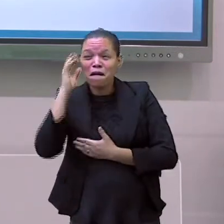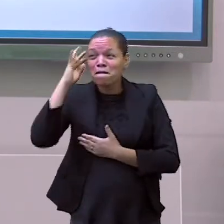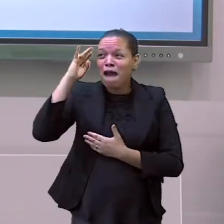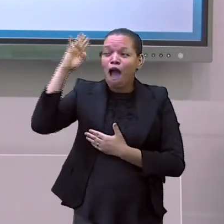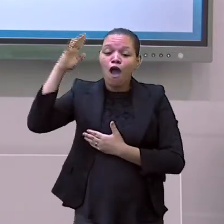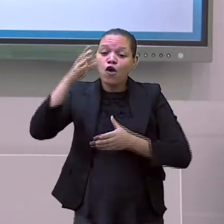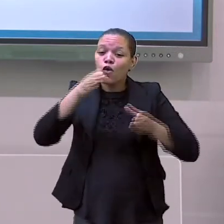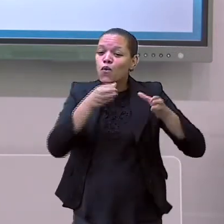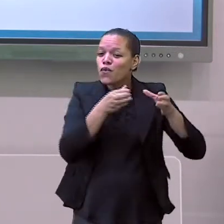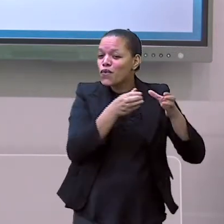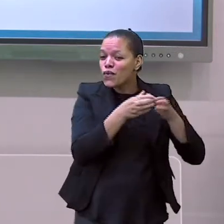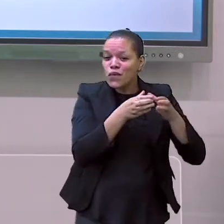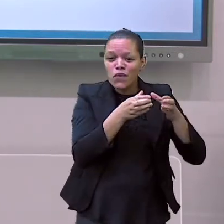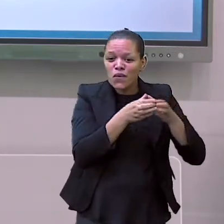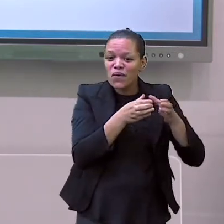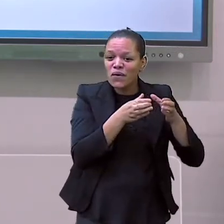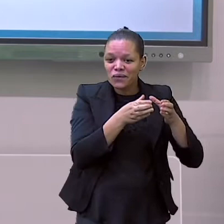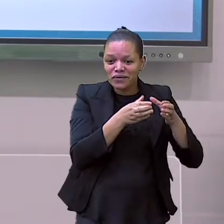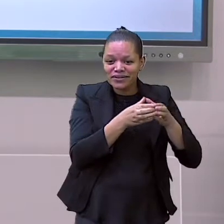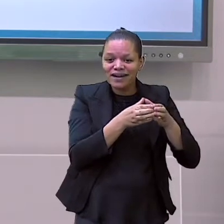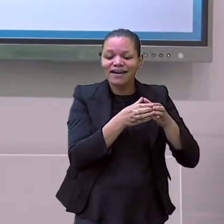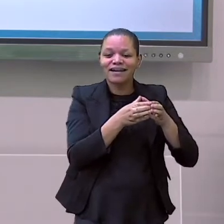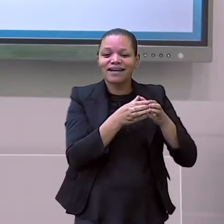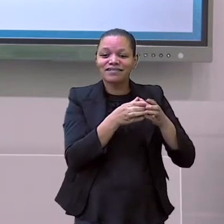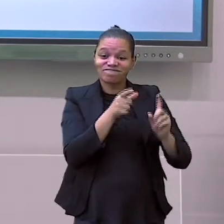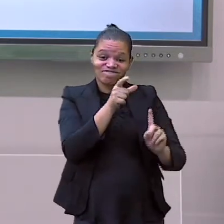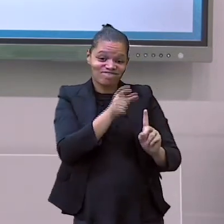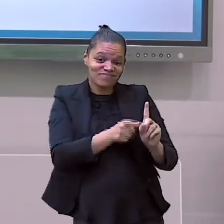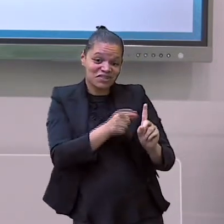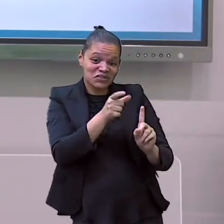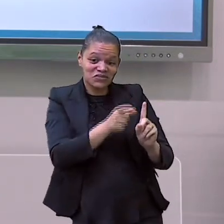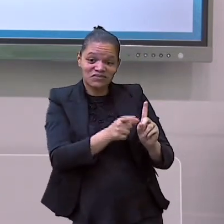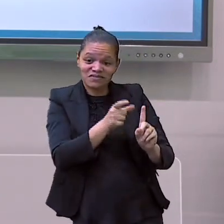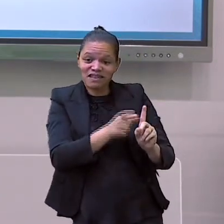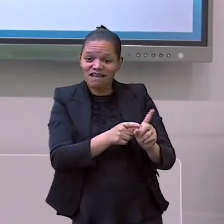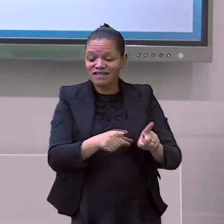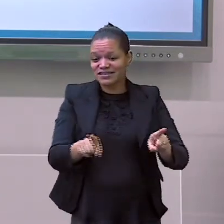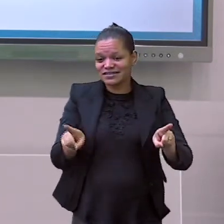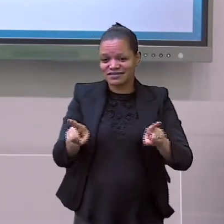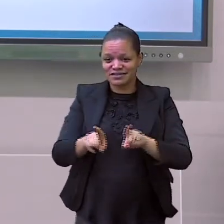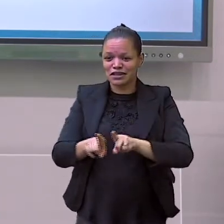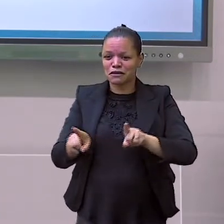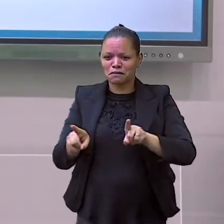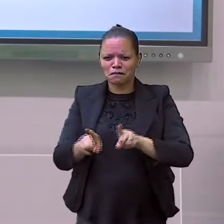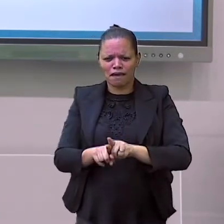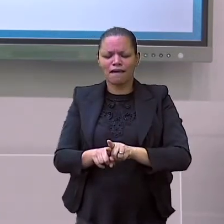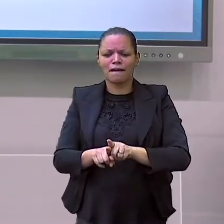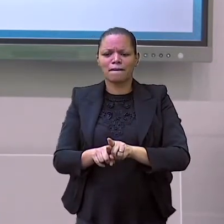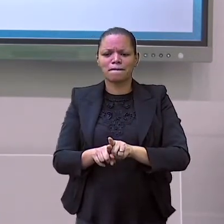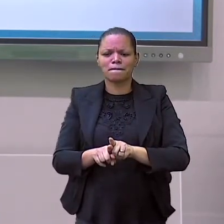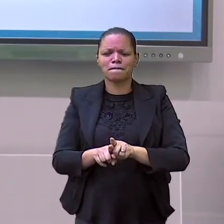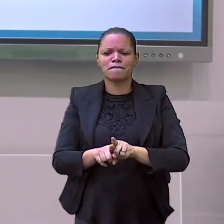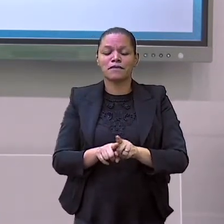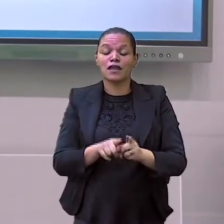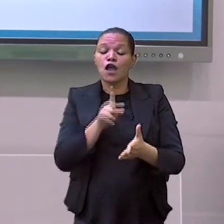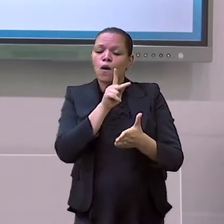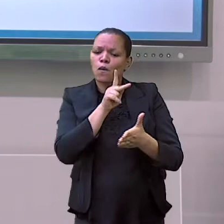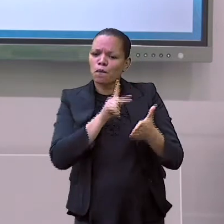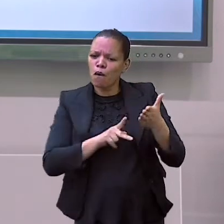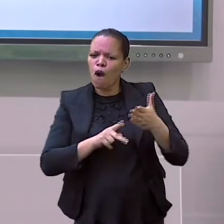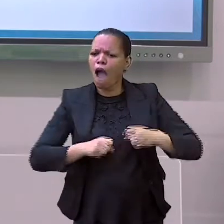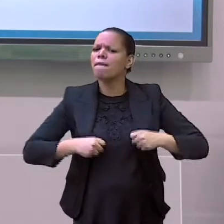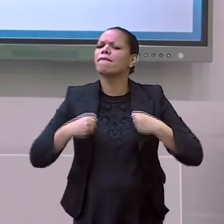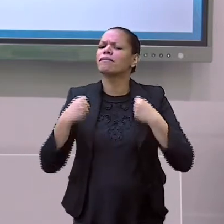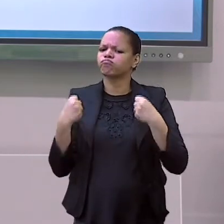personagens, e a imaginação, ela vai o quê? Fluindo. E ele tem um detalhe também, que ele pode